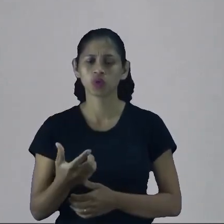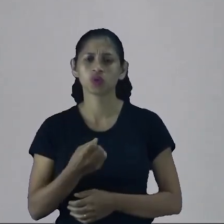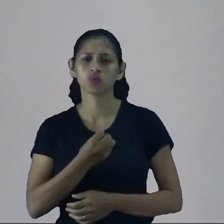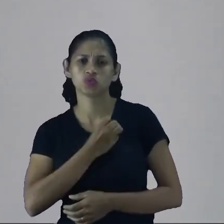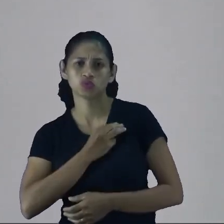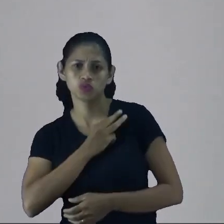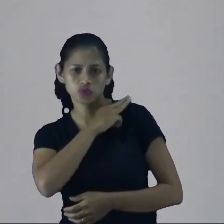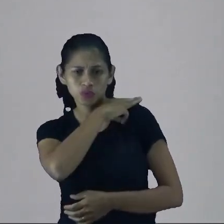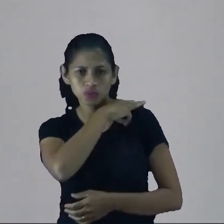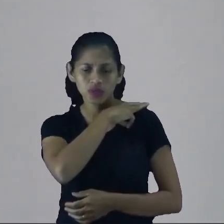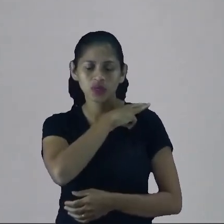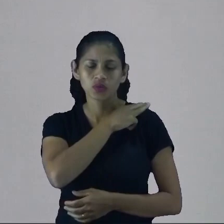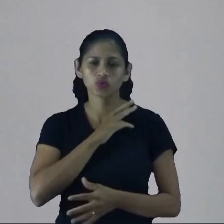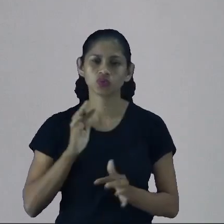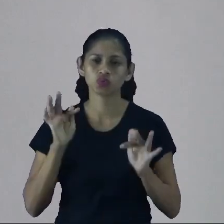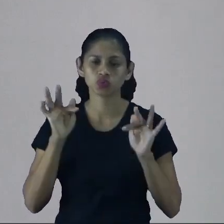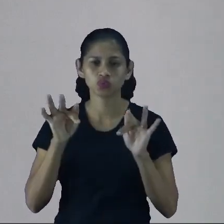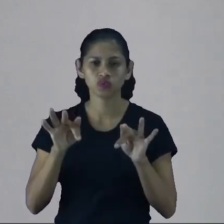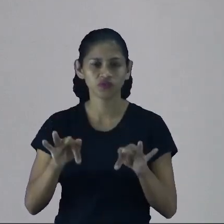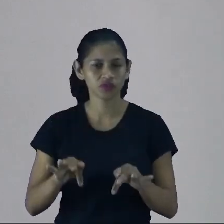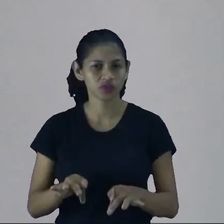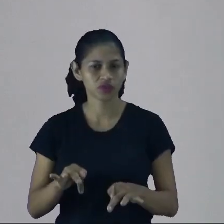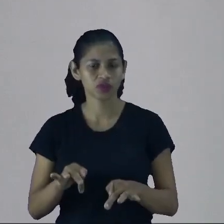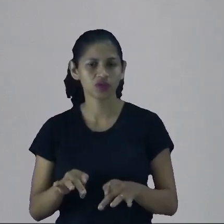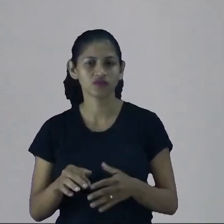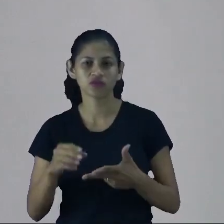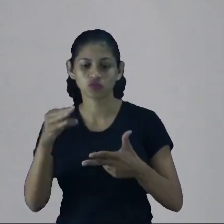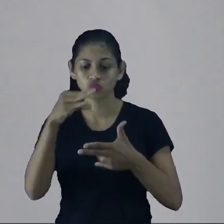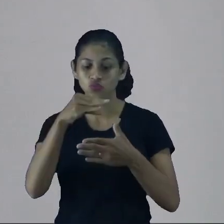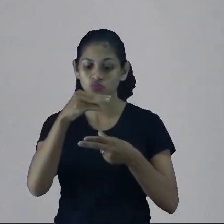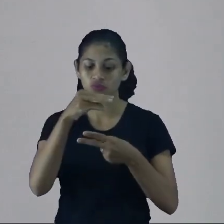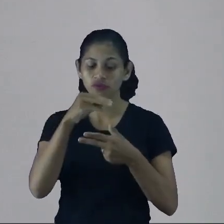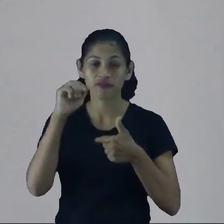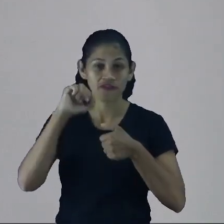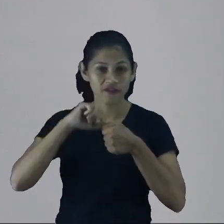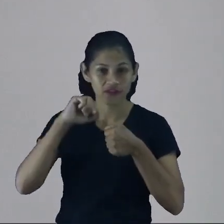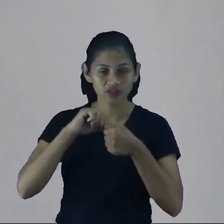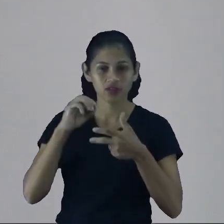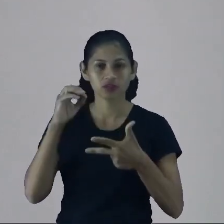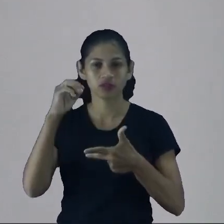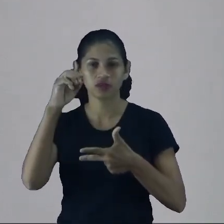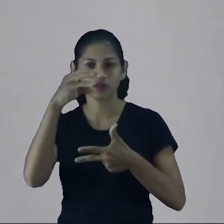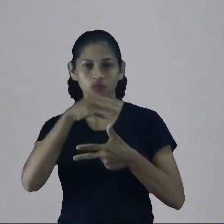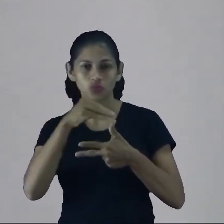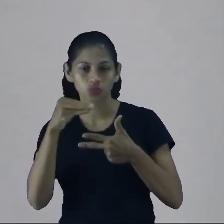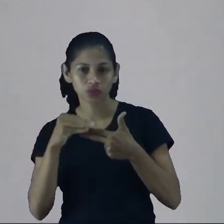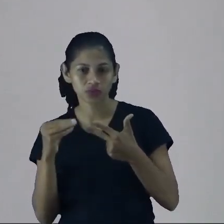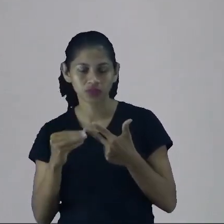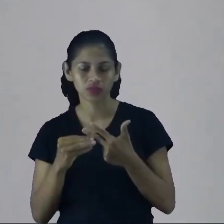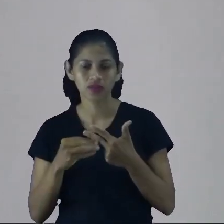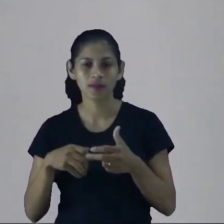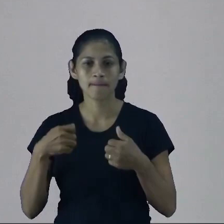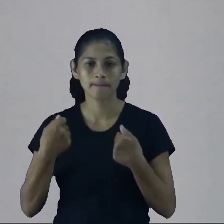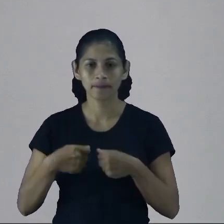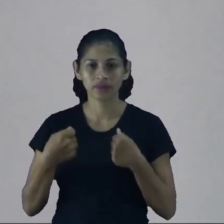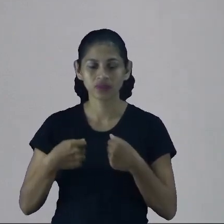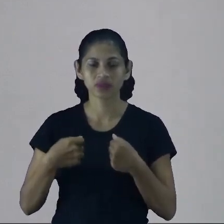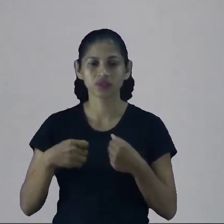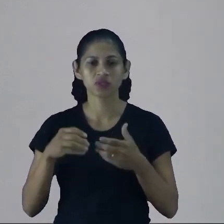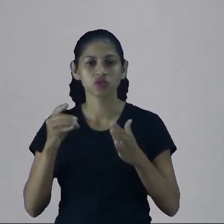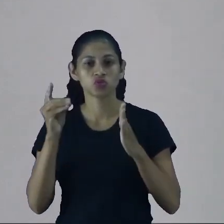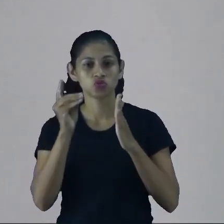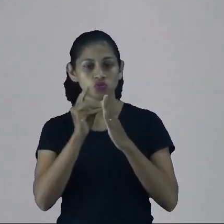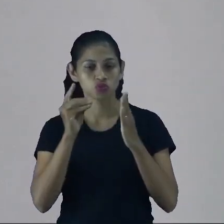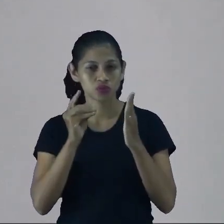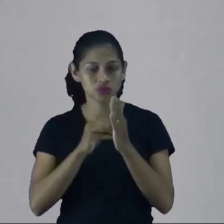ensino médio, né? Quando vocês terminarem e forem fazer o Enem aí, vocês vão ter ali que dissertar, né? Fazer uma redação. Então a